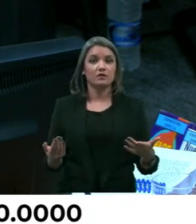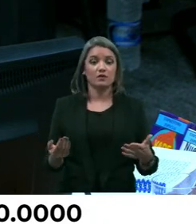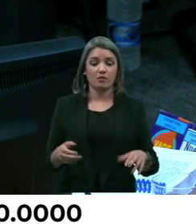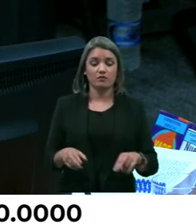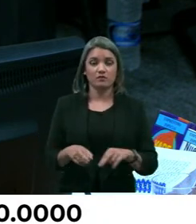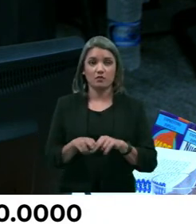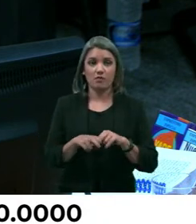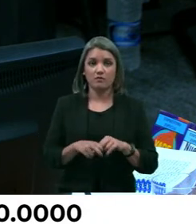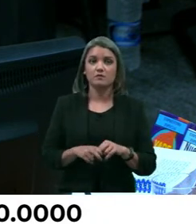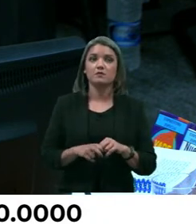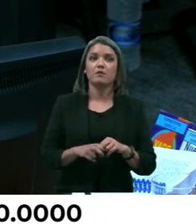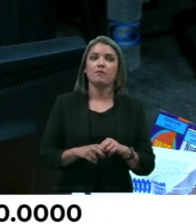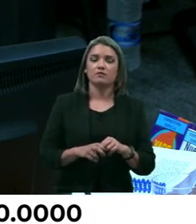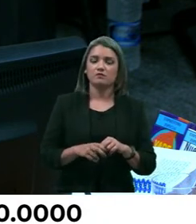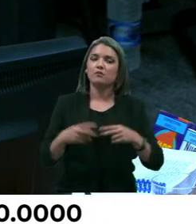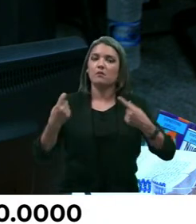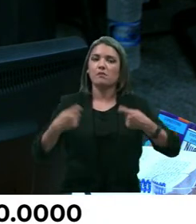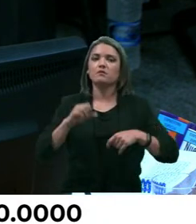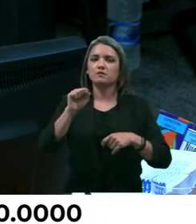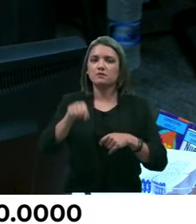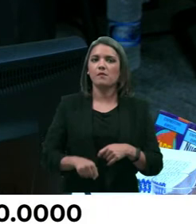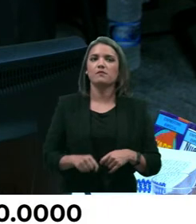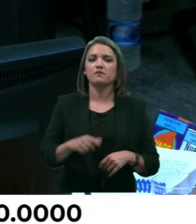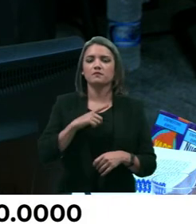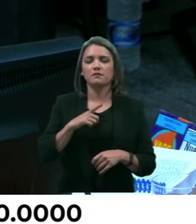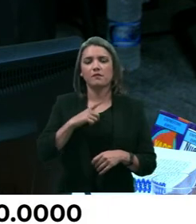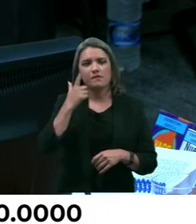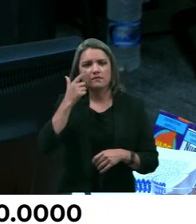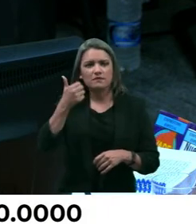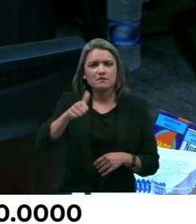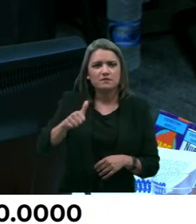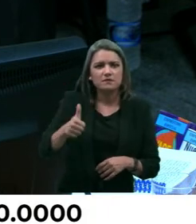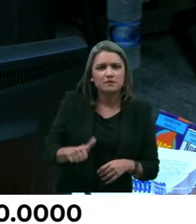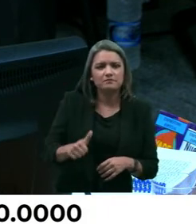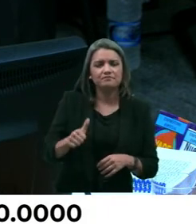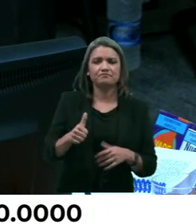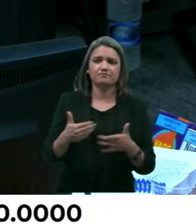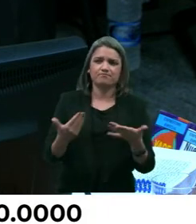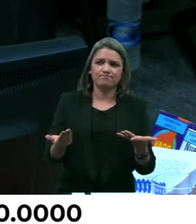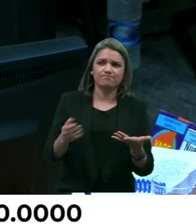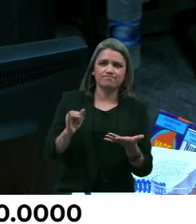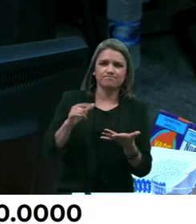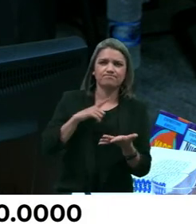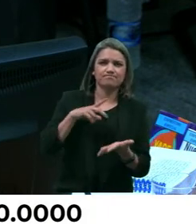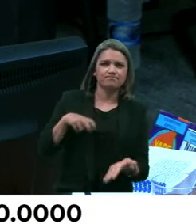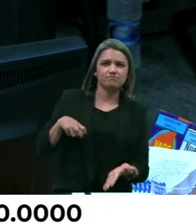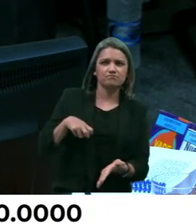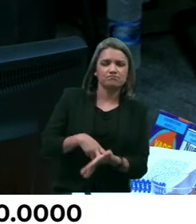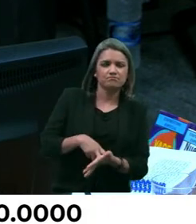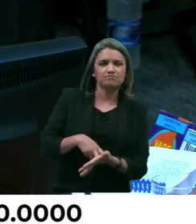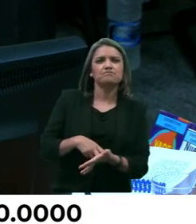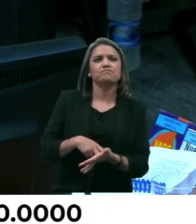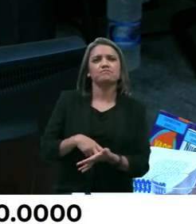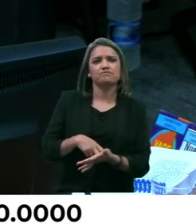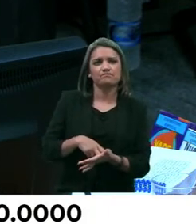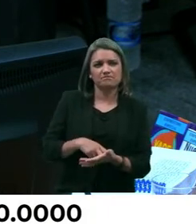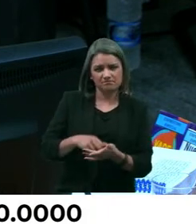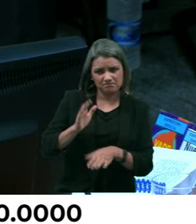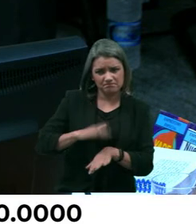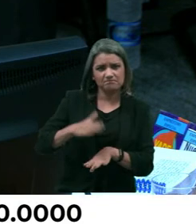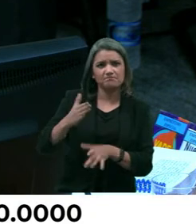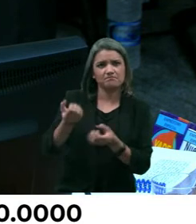é imperiosa a abertura de procedimento revisional para análise de uma possível aplicação de sanção disciplinar